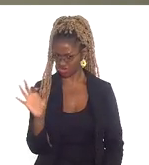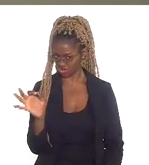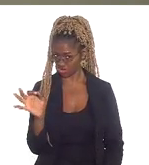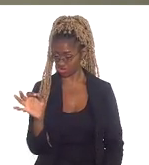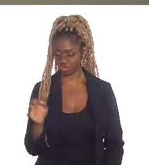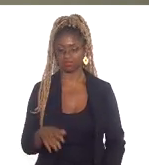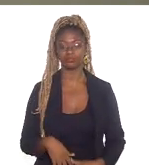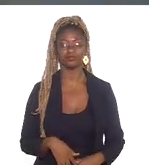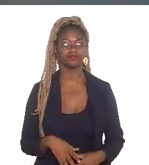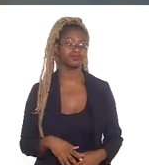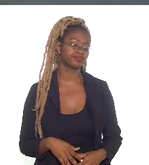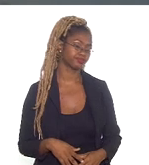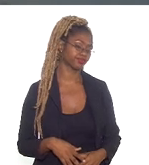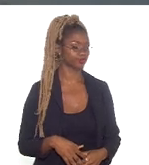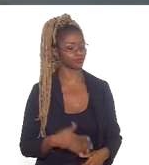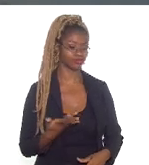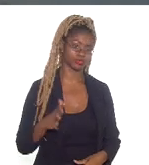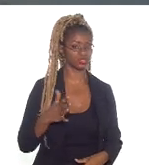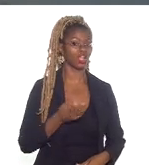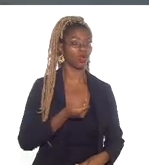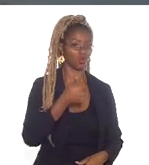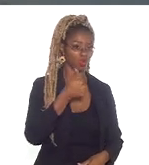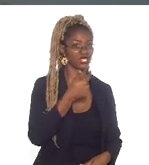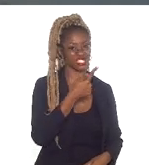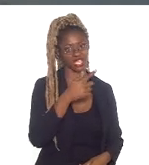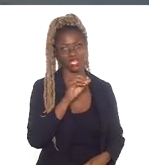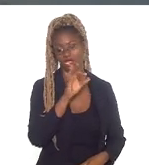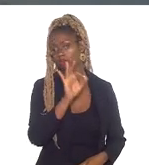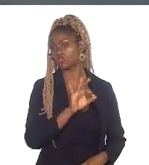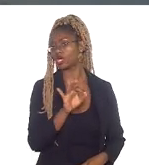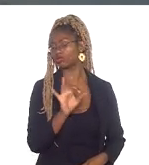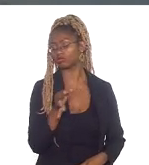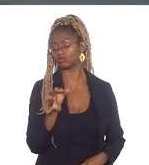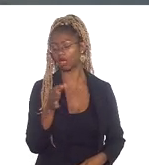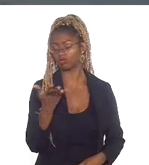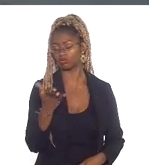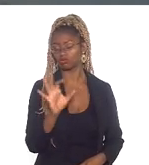Fred? Quase 70, é isso.